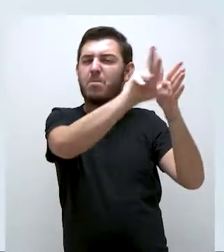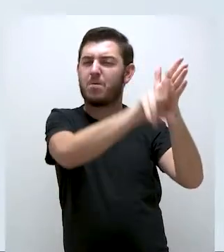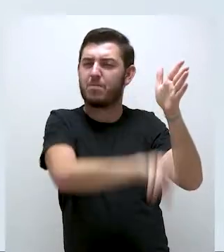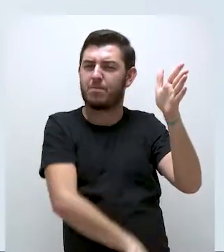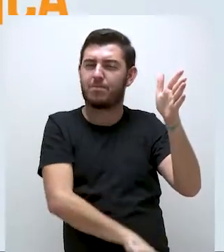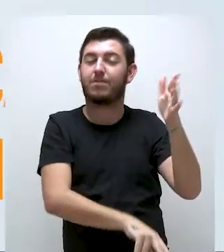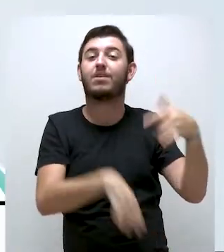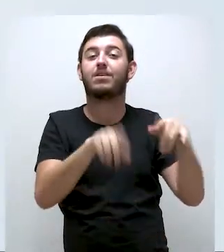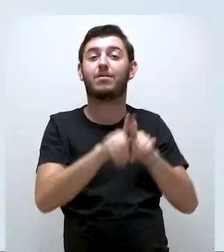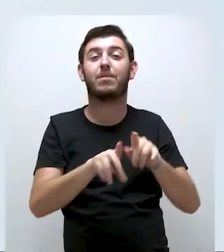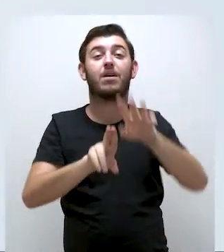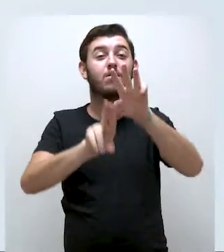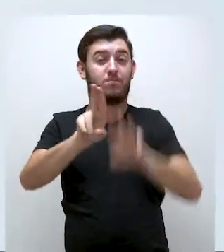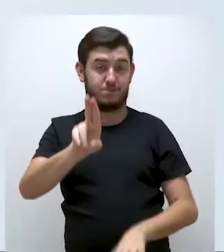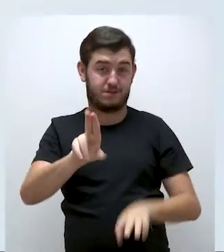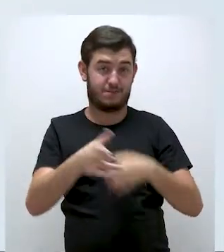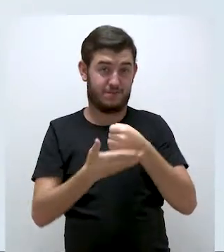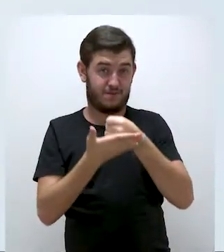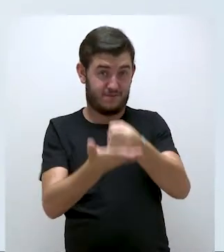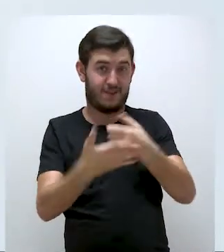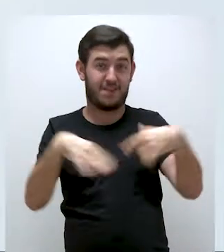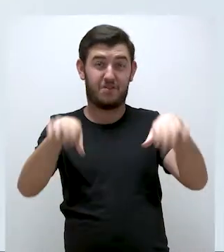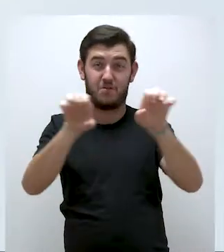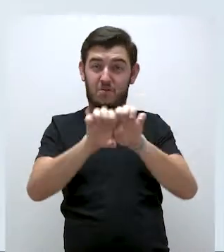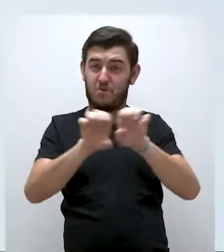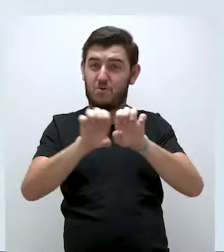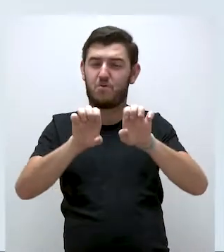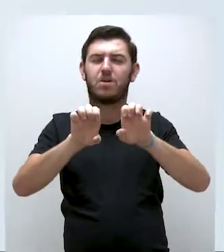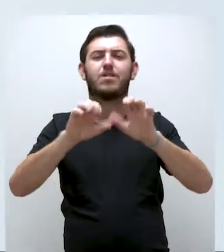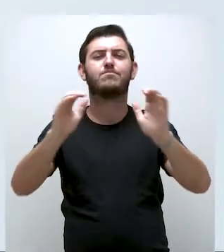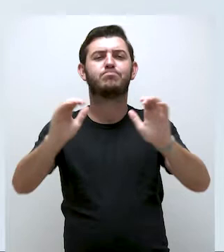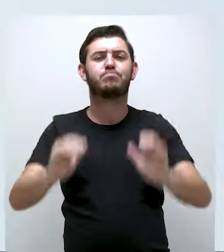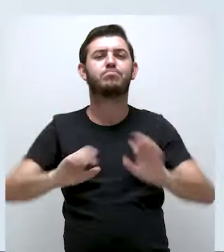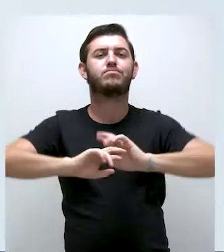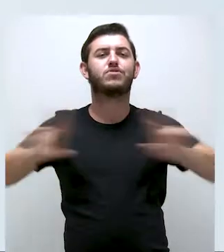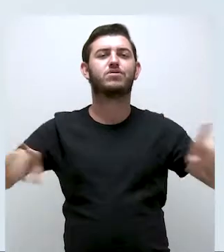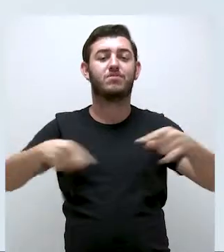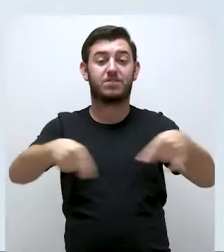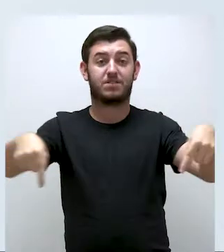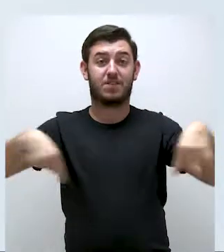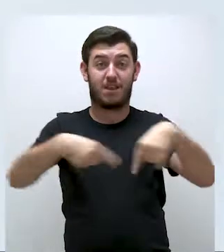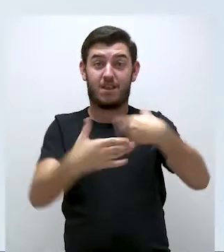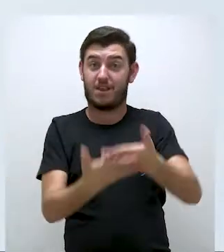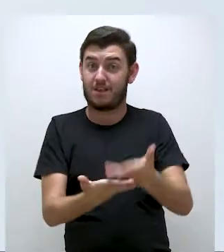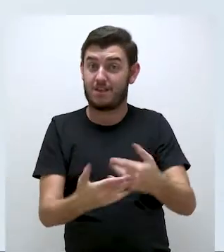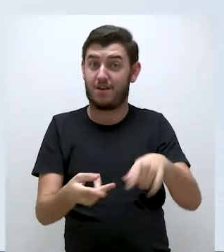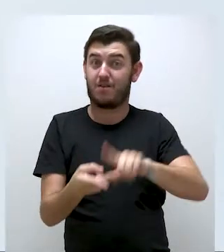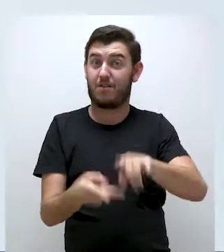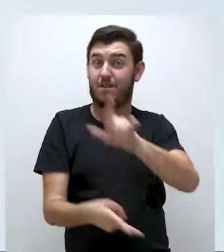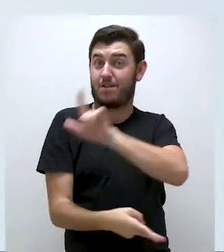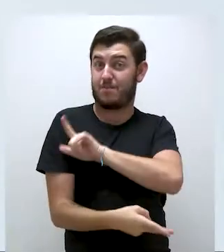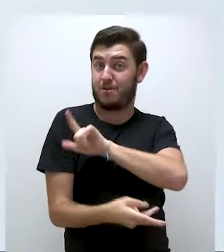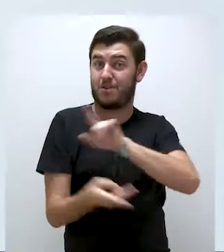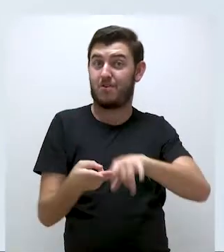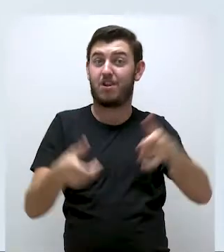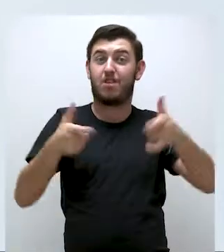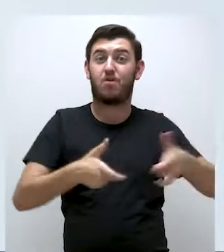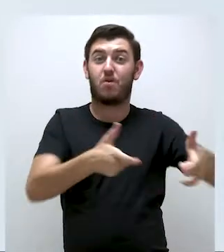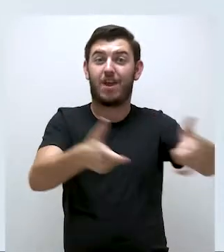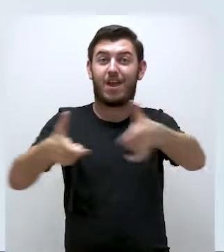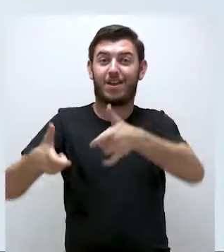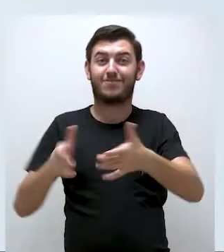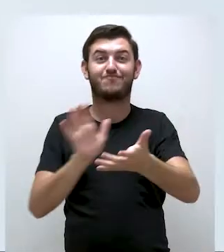ponta. A Católica oferece uma estrutura diferenciada, com salas de aulas, laboratórios e espaços de